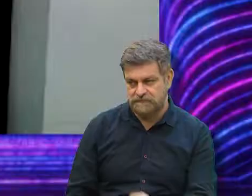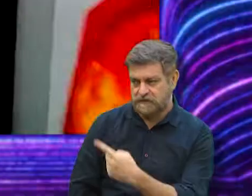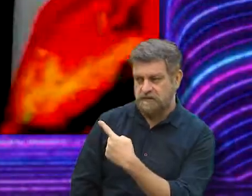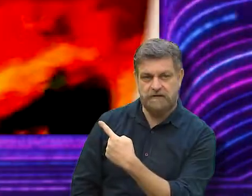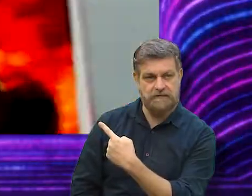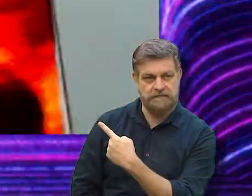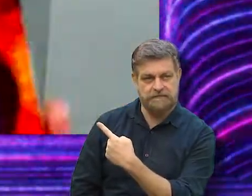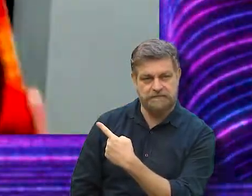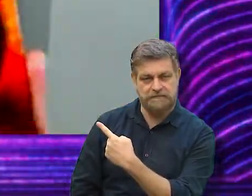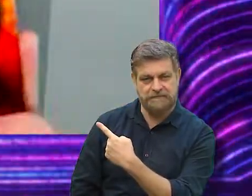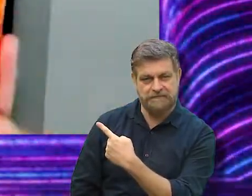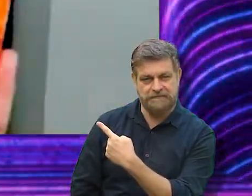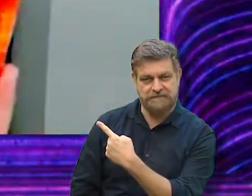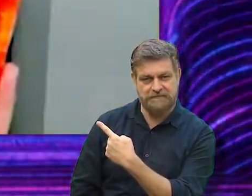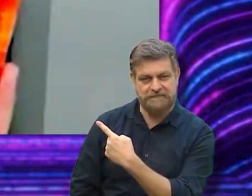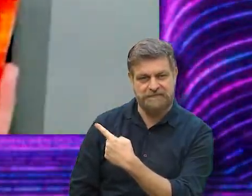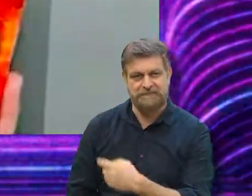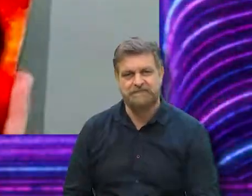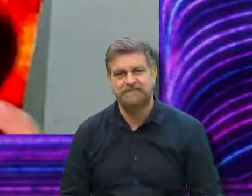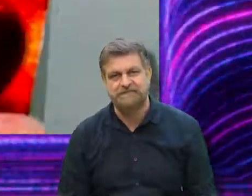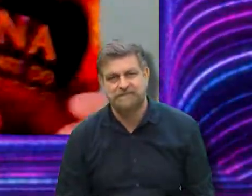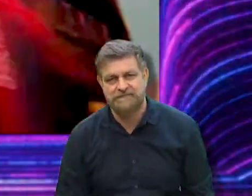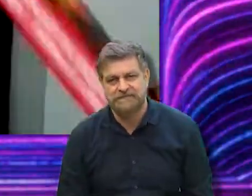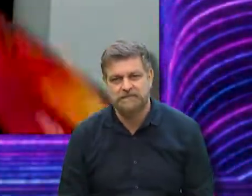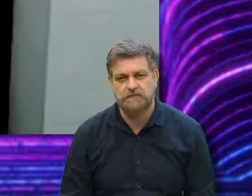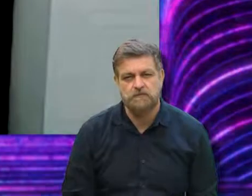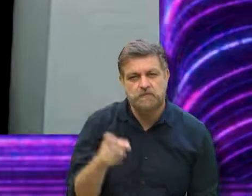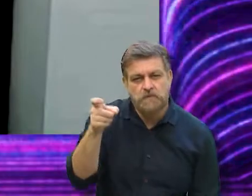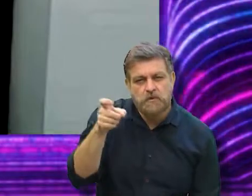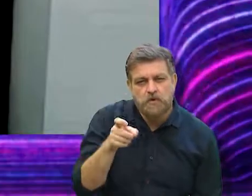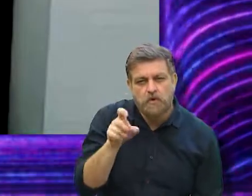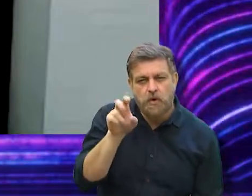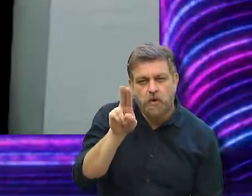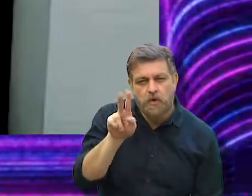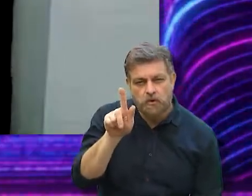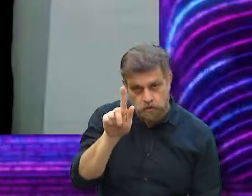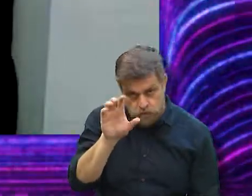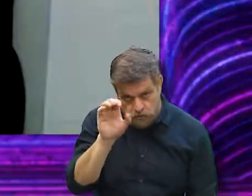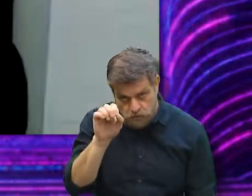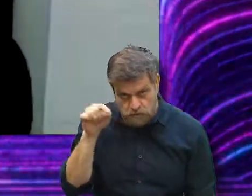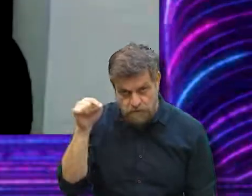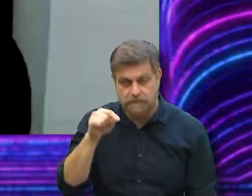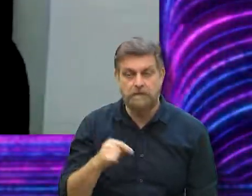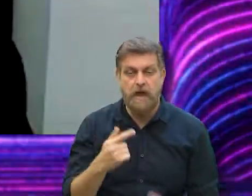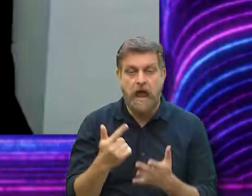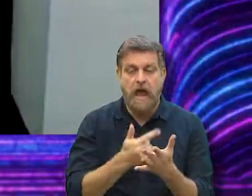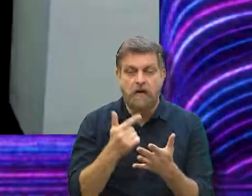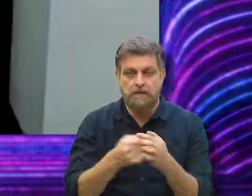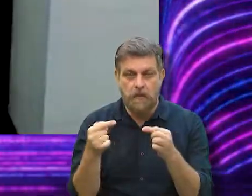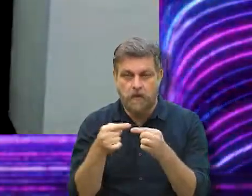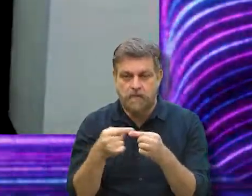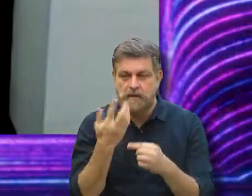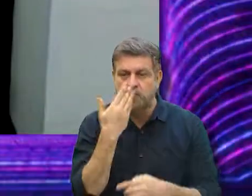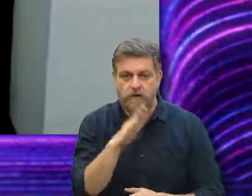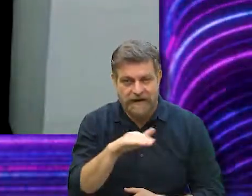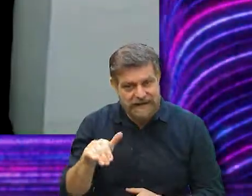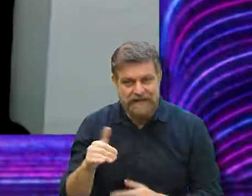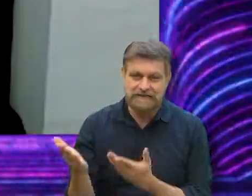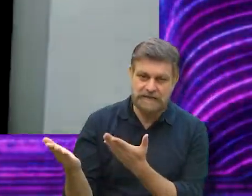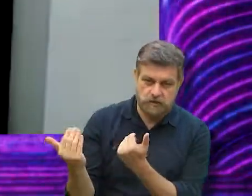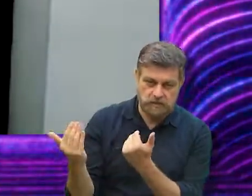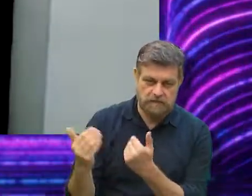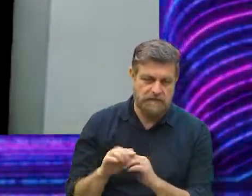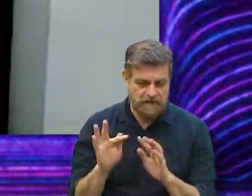Exatamente. Esse daqui, Helena e o Resgate do Pequeno Hugo, é um livro infanto-juvenil, mas